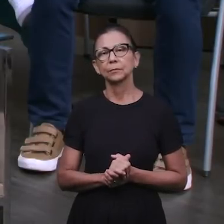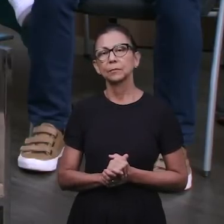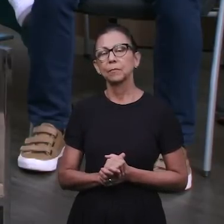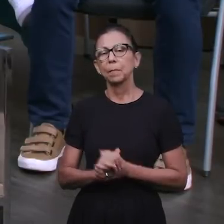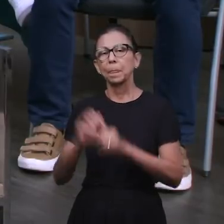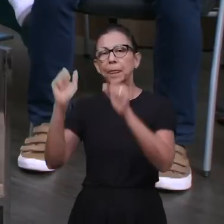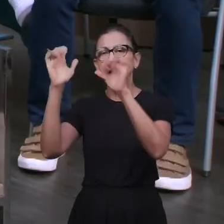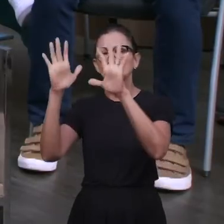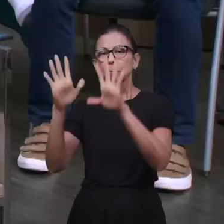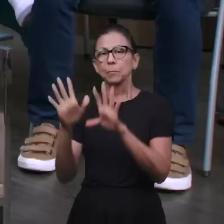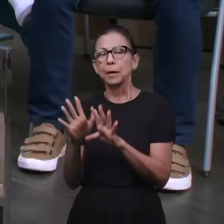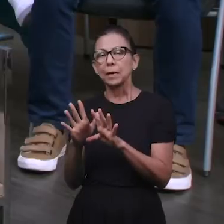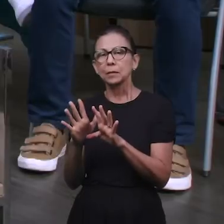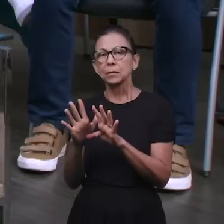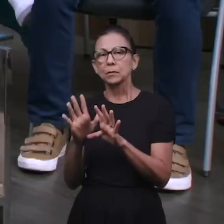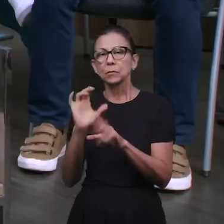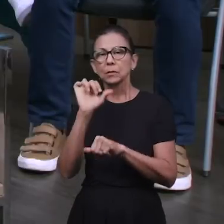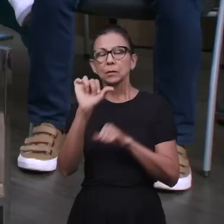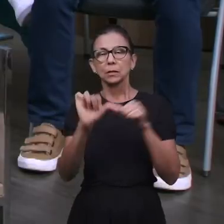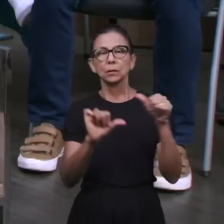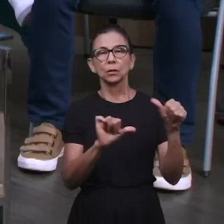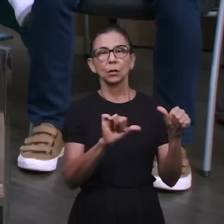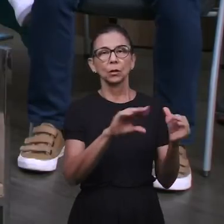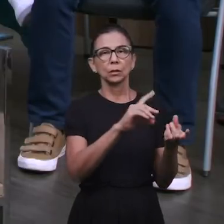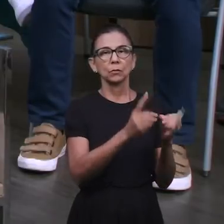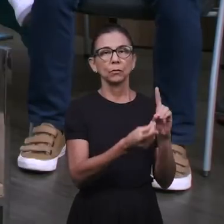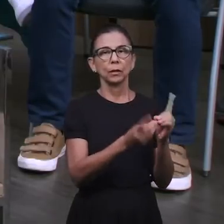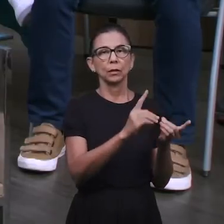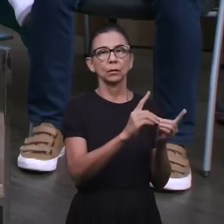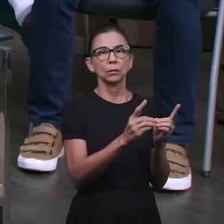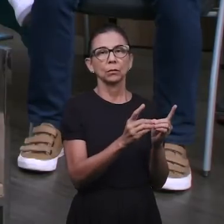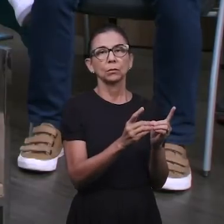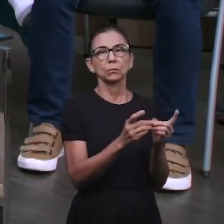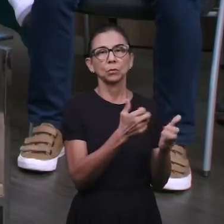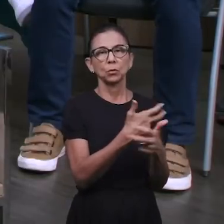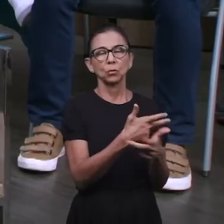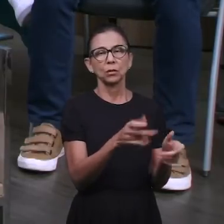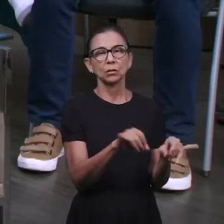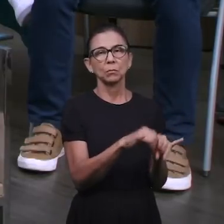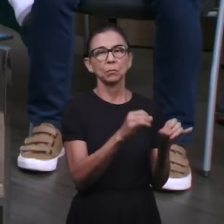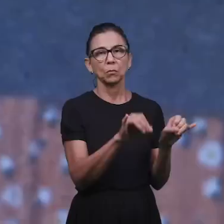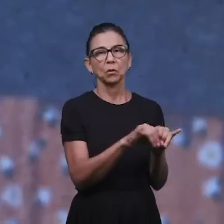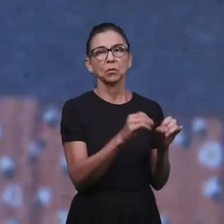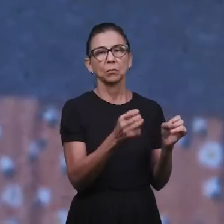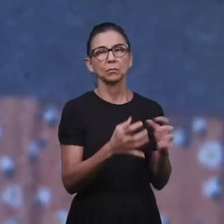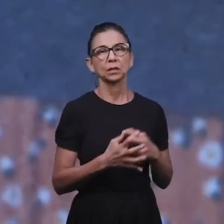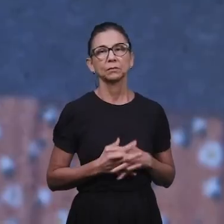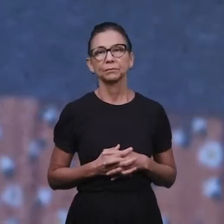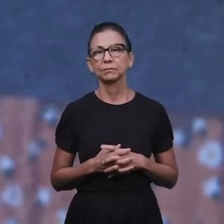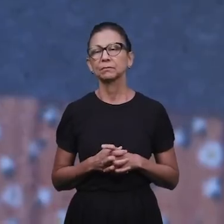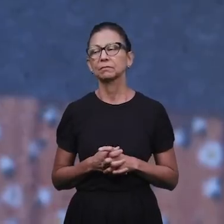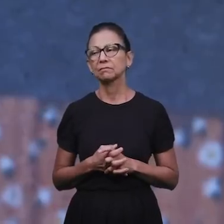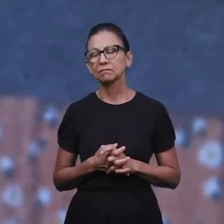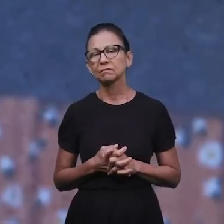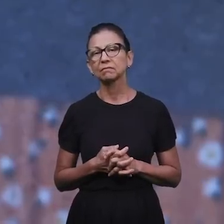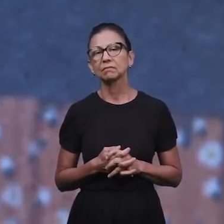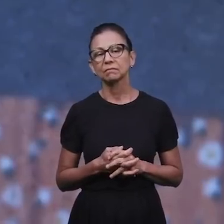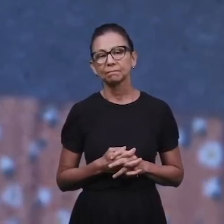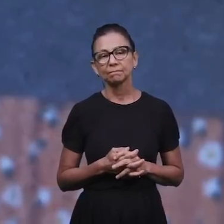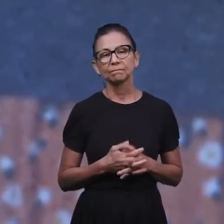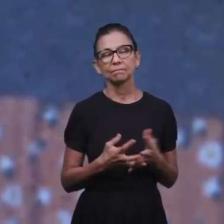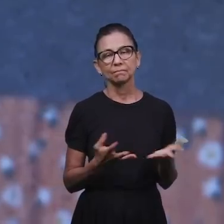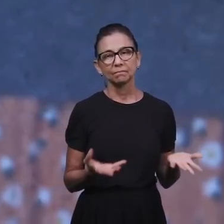bênção, o maior presente, a salvação de que você falou, por algo que não convém, mas que é tão